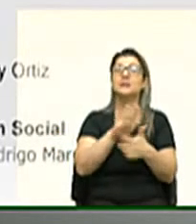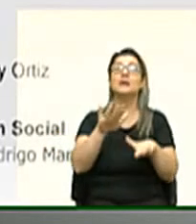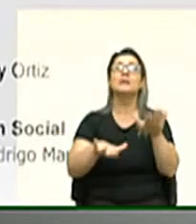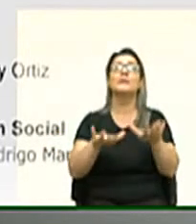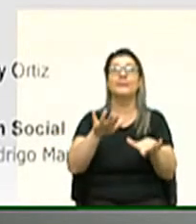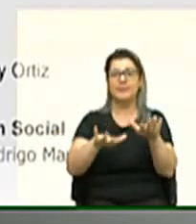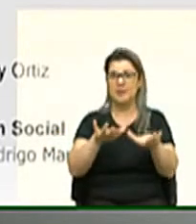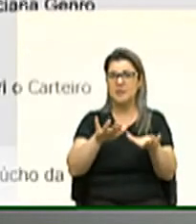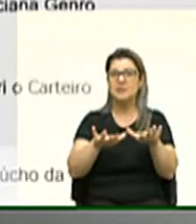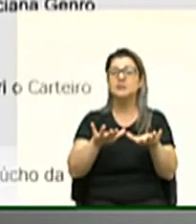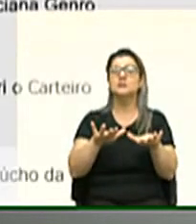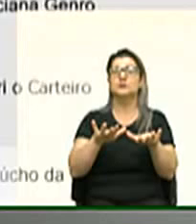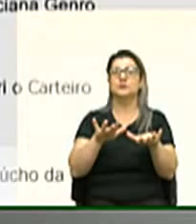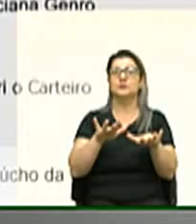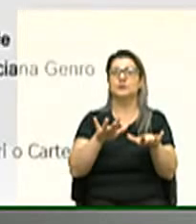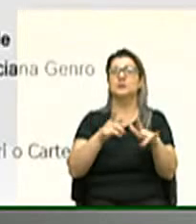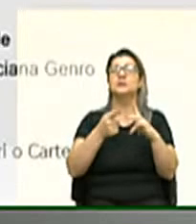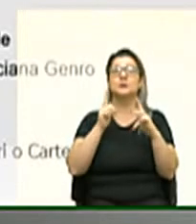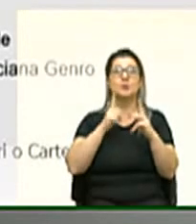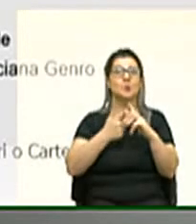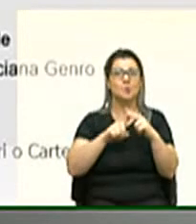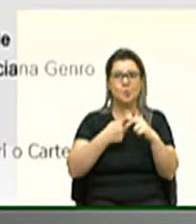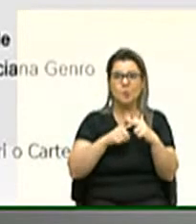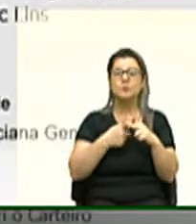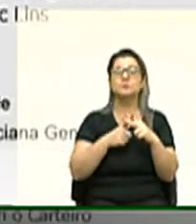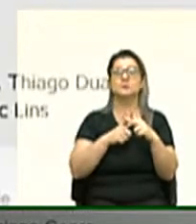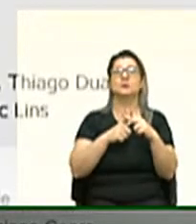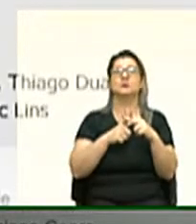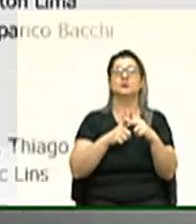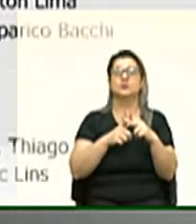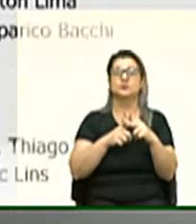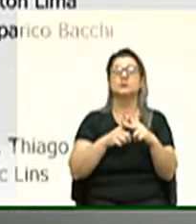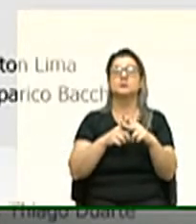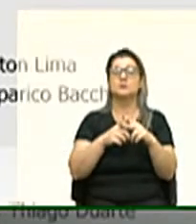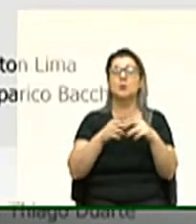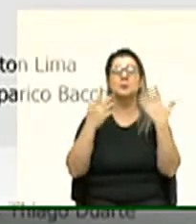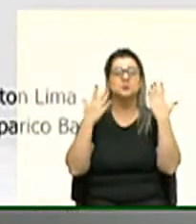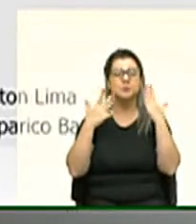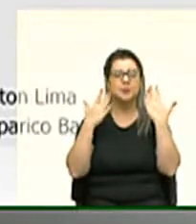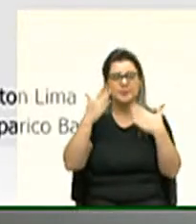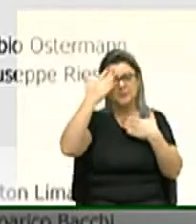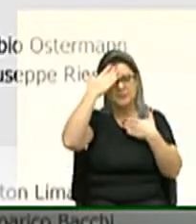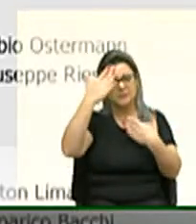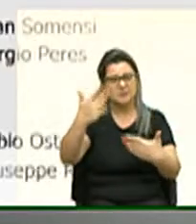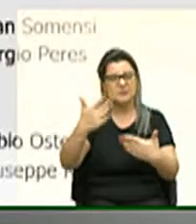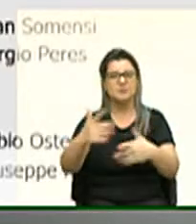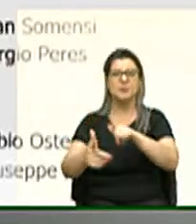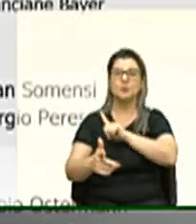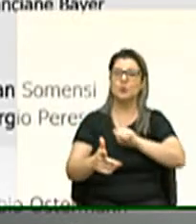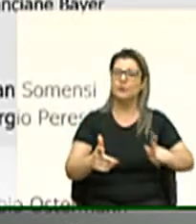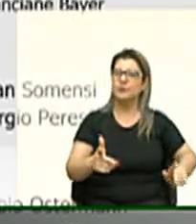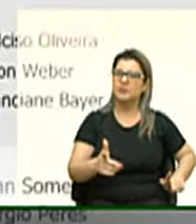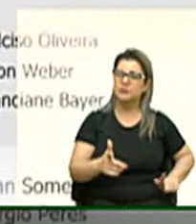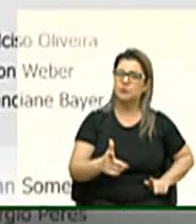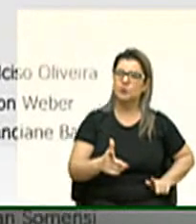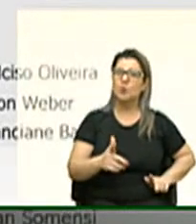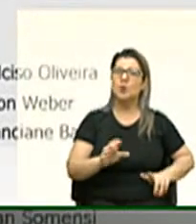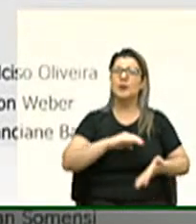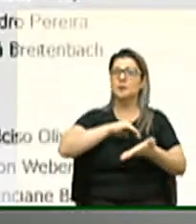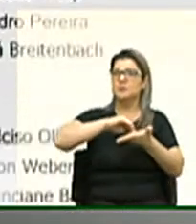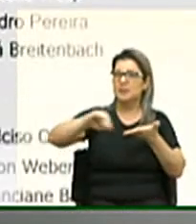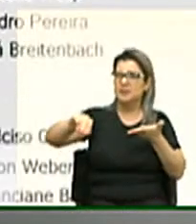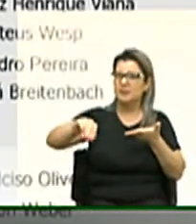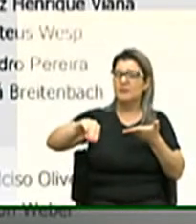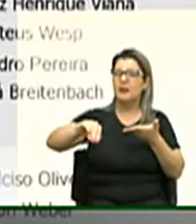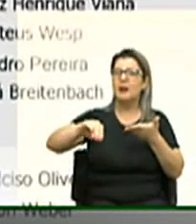regulamentação. Então, meus agradecimentos ao senhor governador, ao secretário Stedley, em especial a toda aquela comunidade